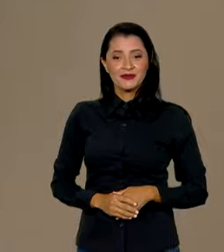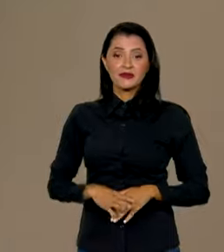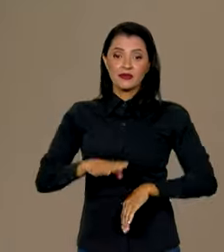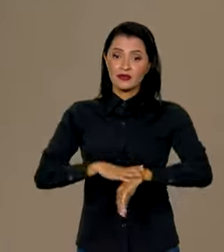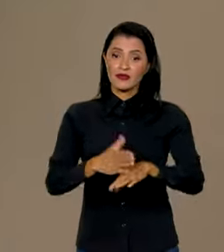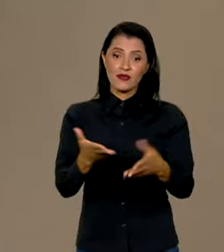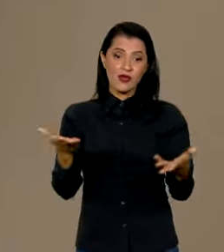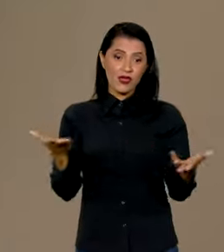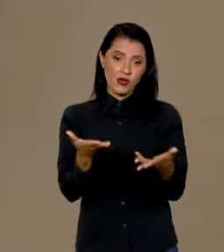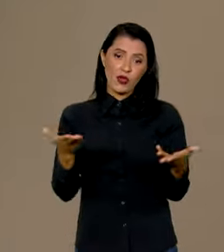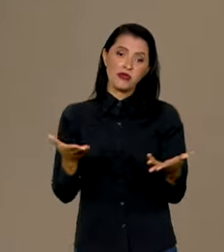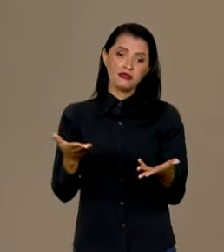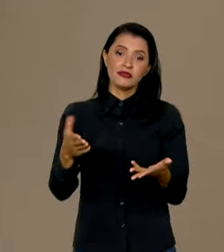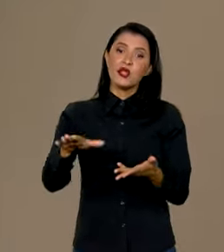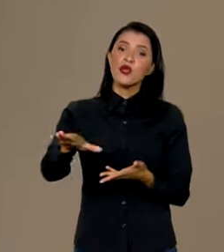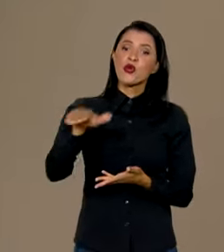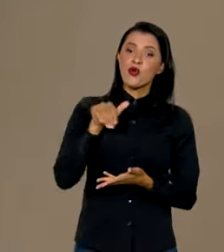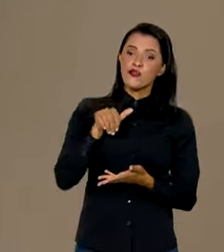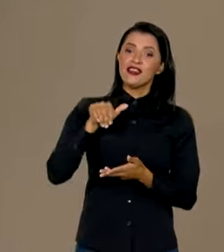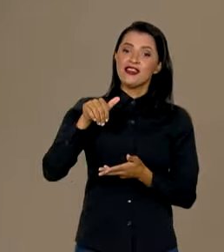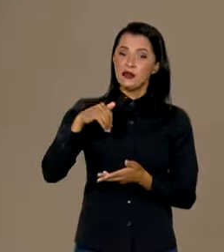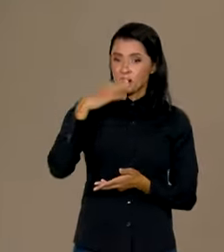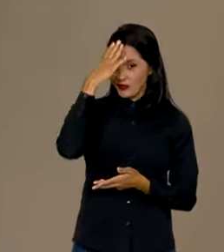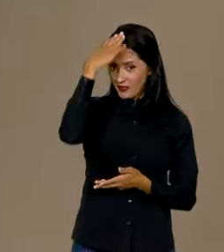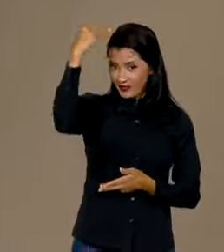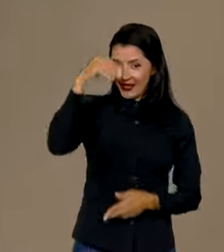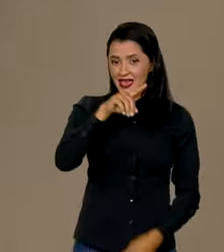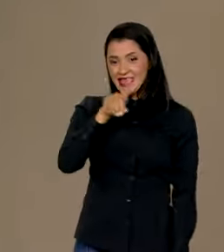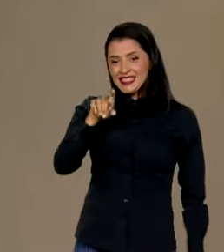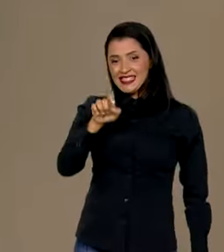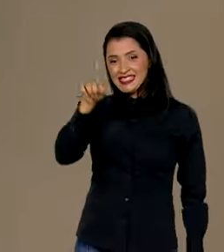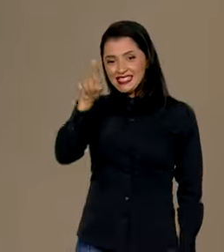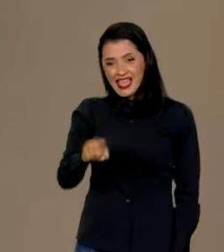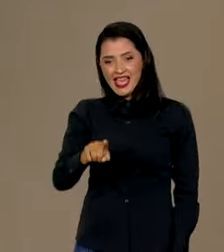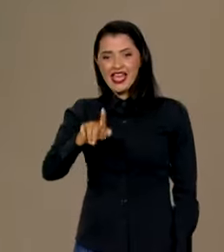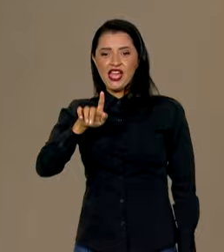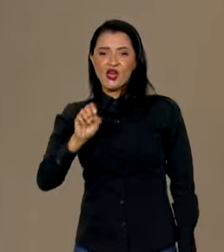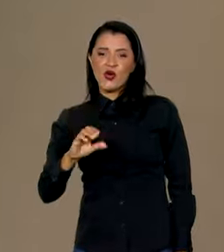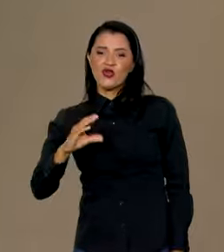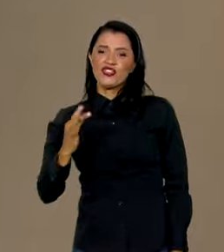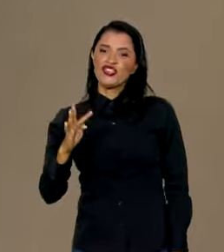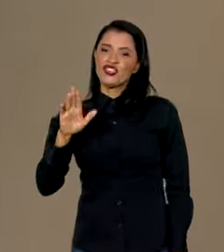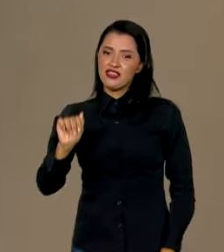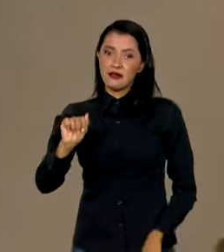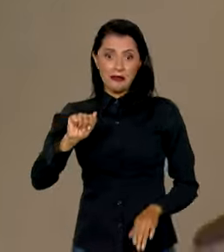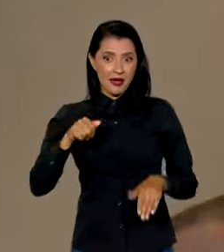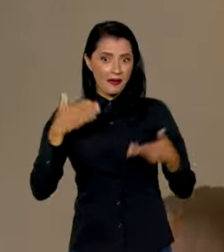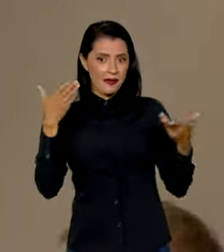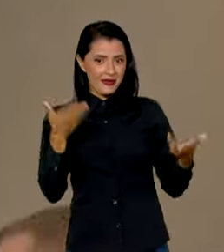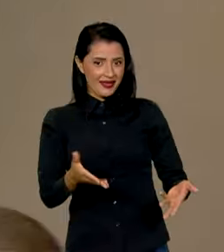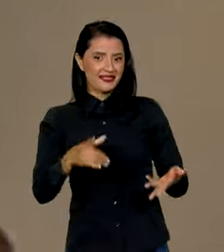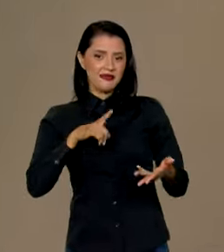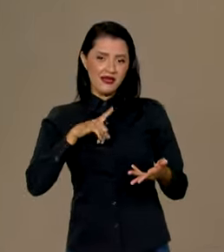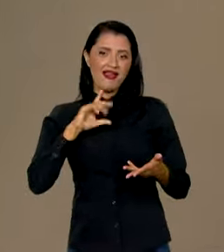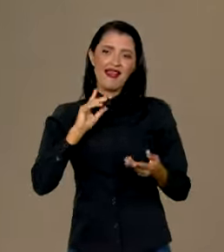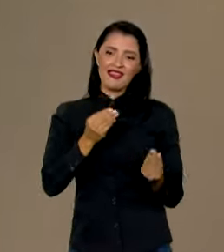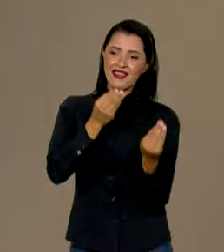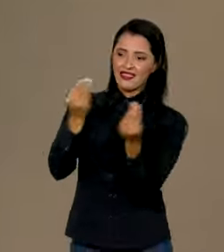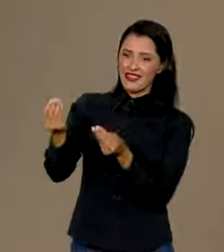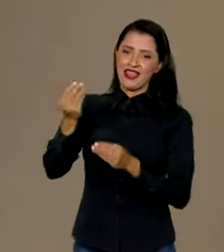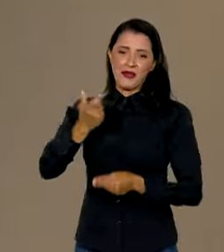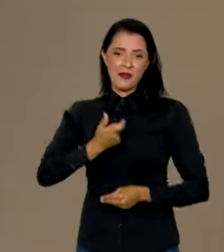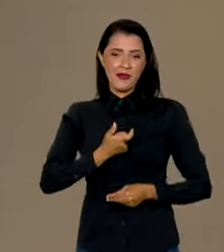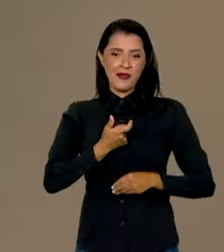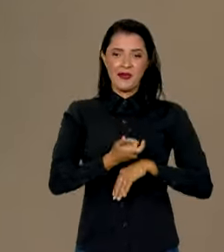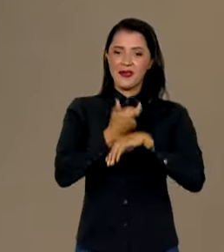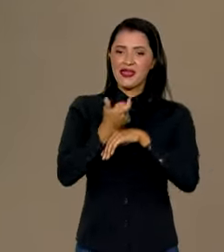Neste momento, convidamos o Zé Gotinha para participar das entregas das medalhas e certificados que